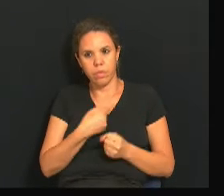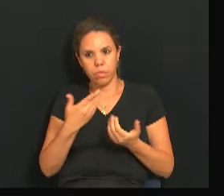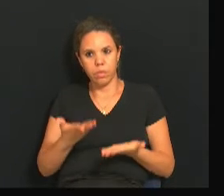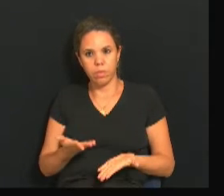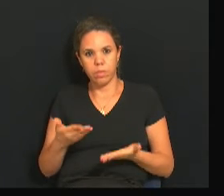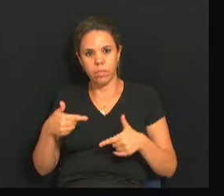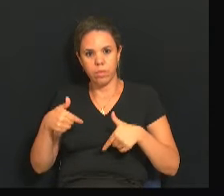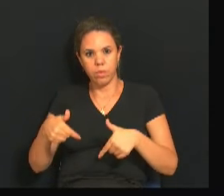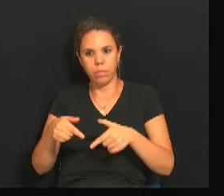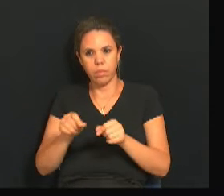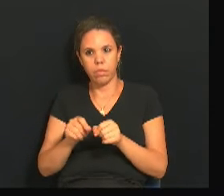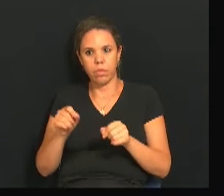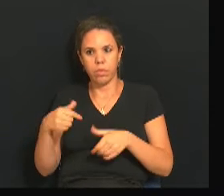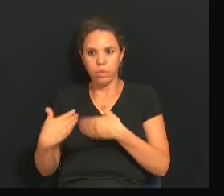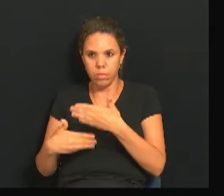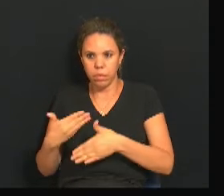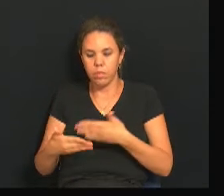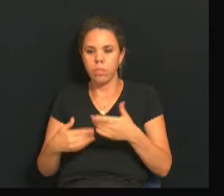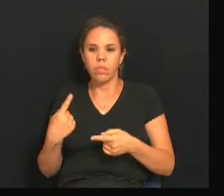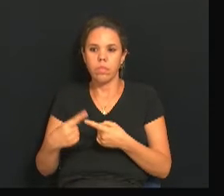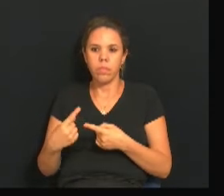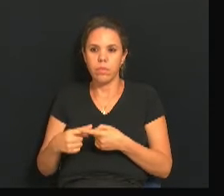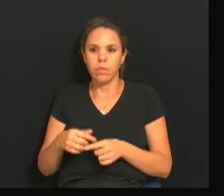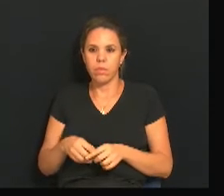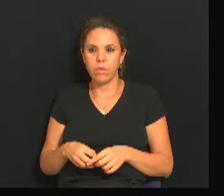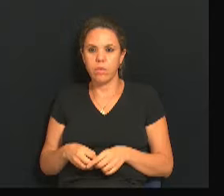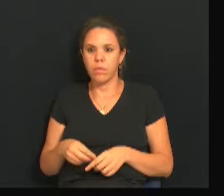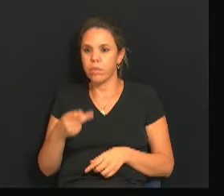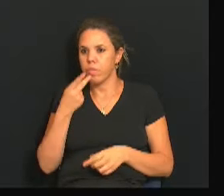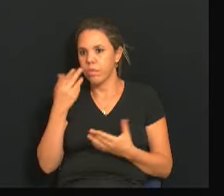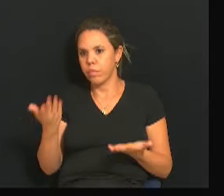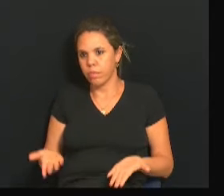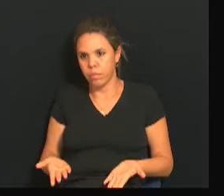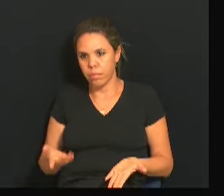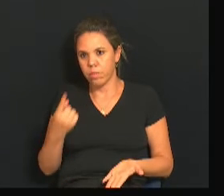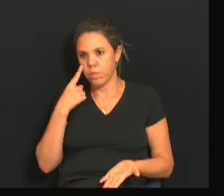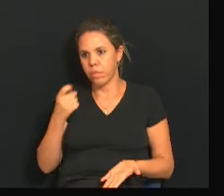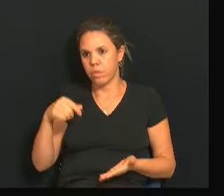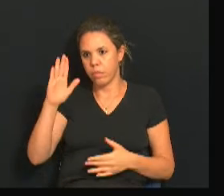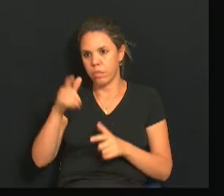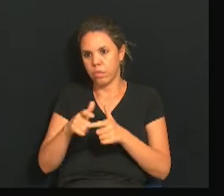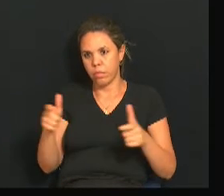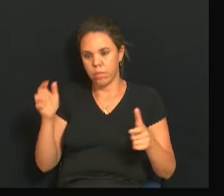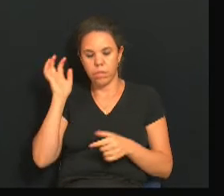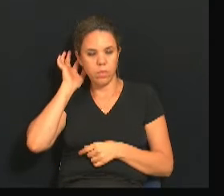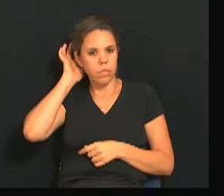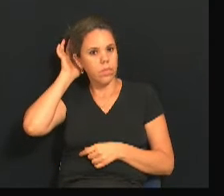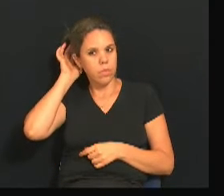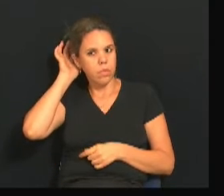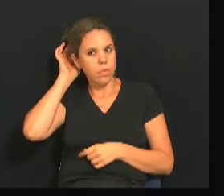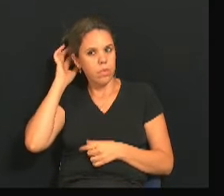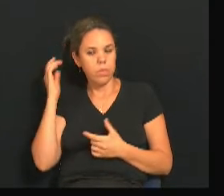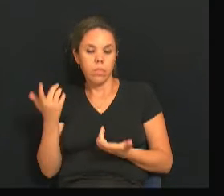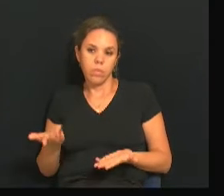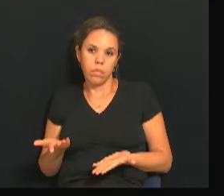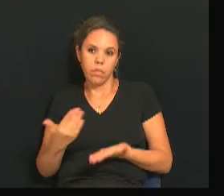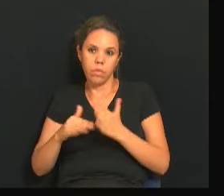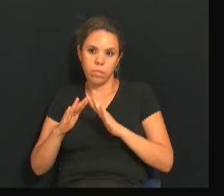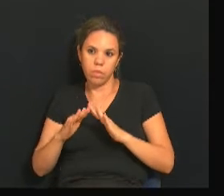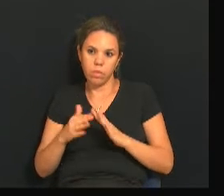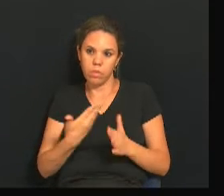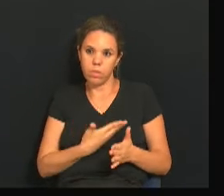interferir nesse processo, porque, como eu disse, a gente tem um interesse maior, tem um maior interesse que a escola pública dê